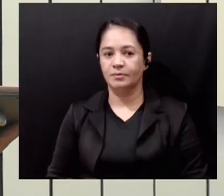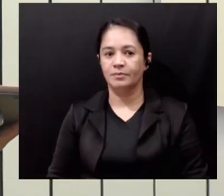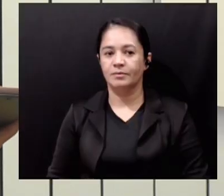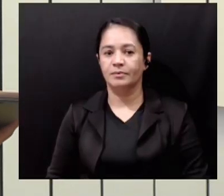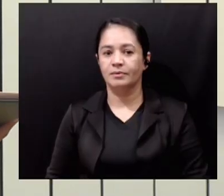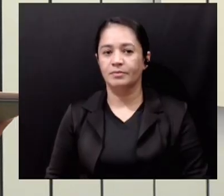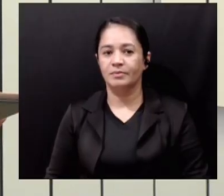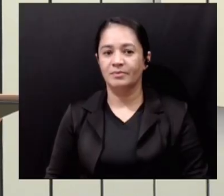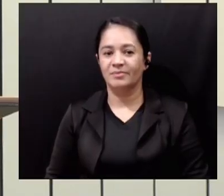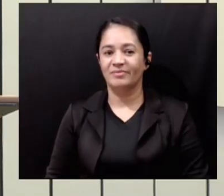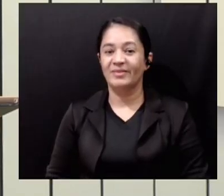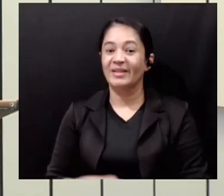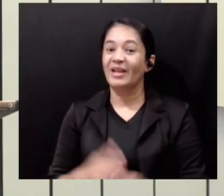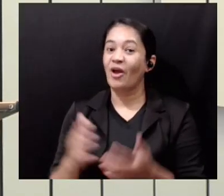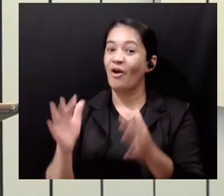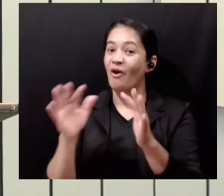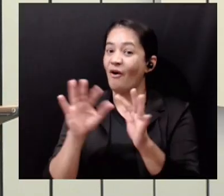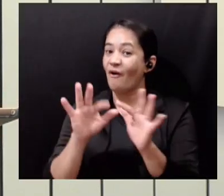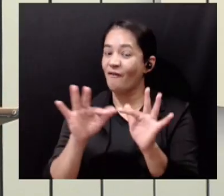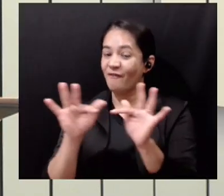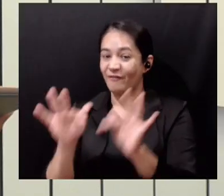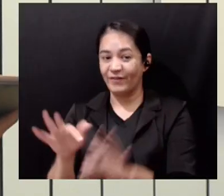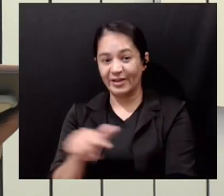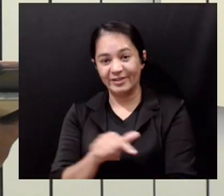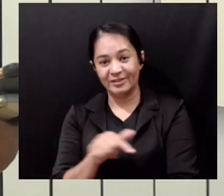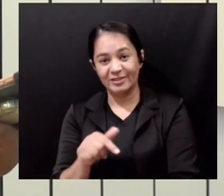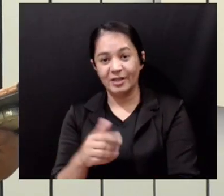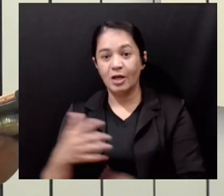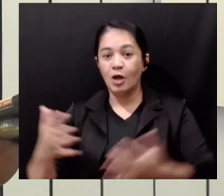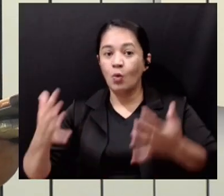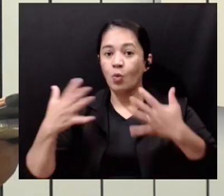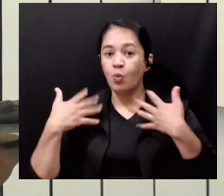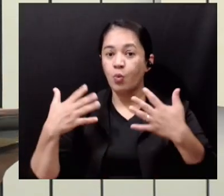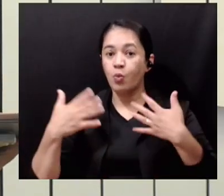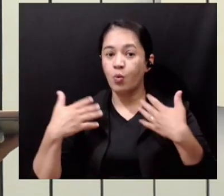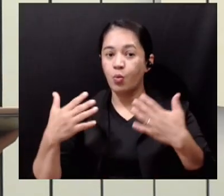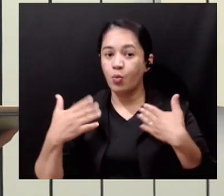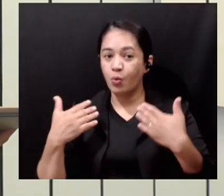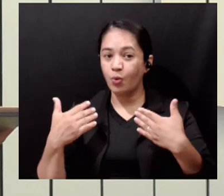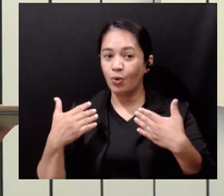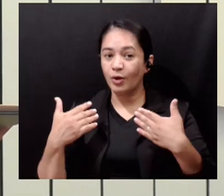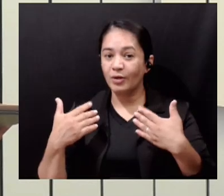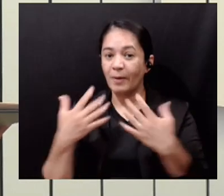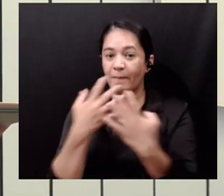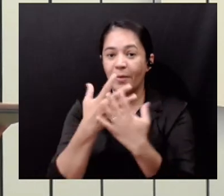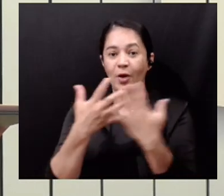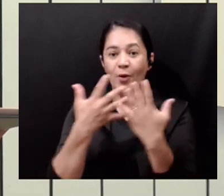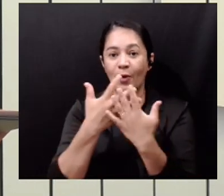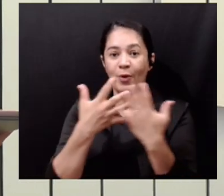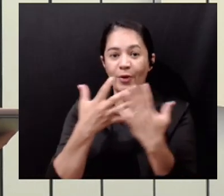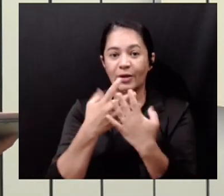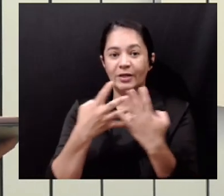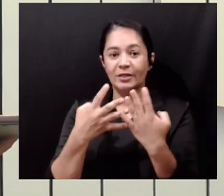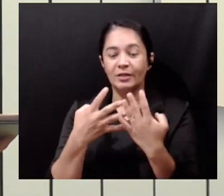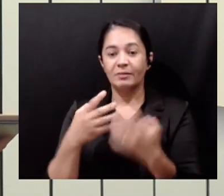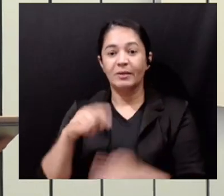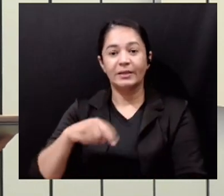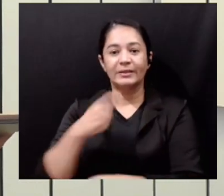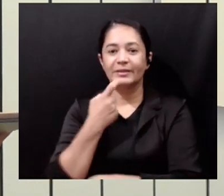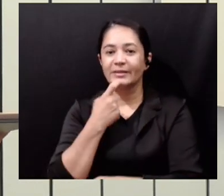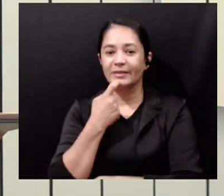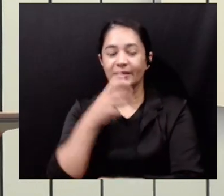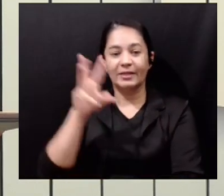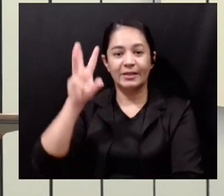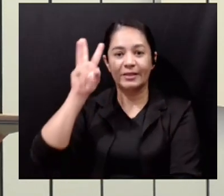O fim de semana foi bem quente por aqui, né, gente? De acordo com o Climatempo, o tempo em Campinas nesta terça-feira